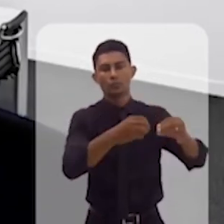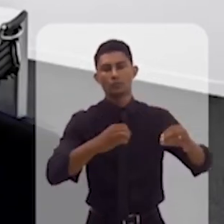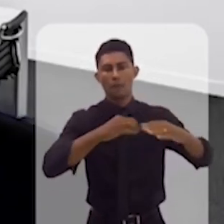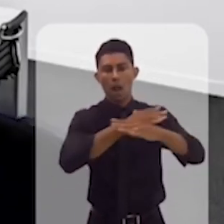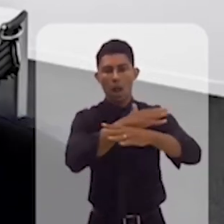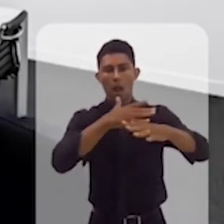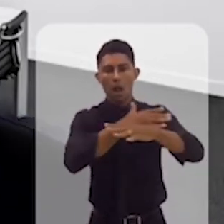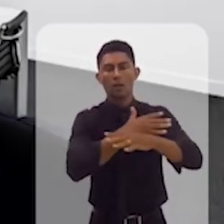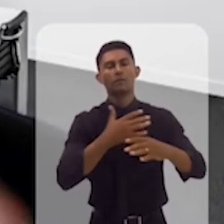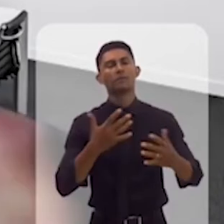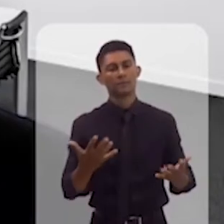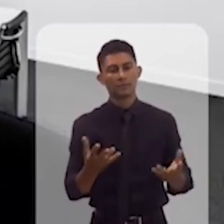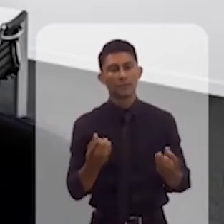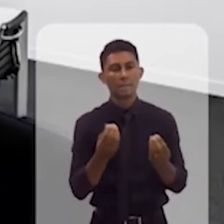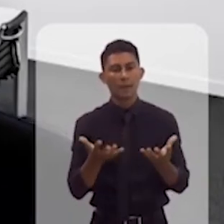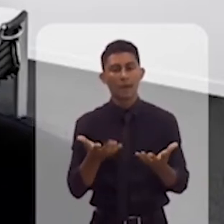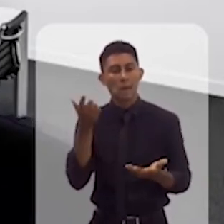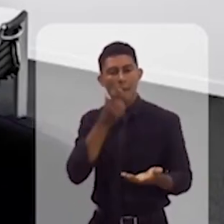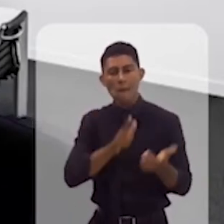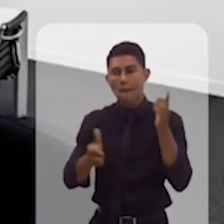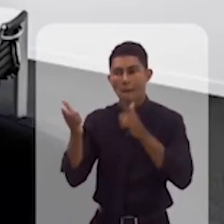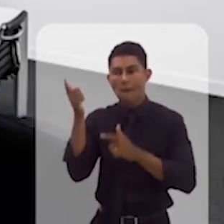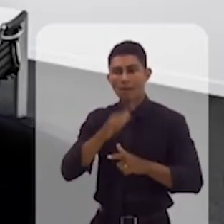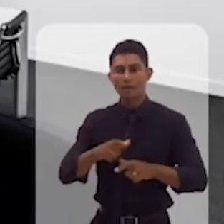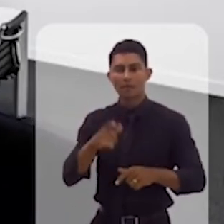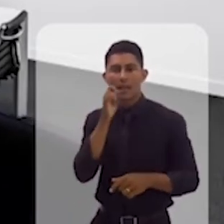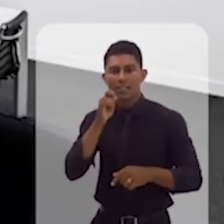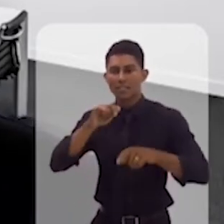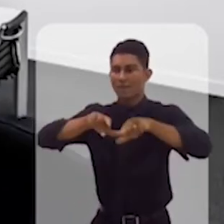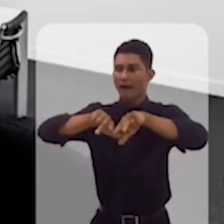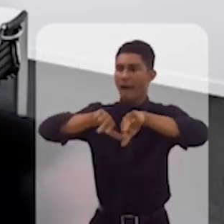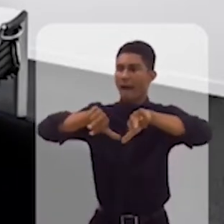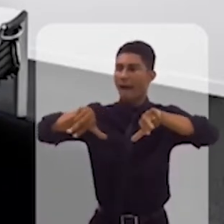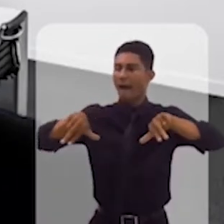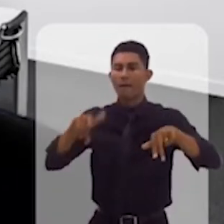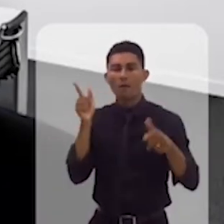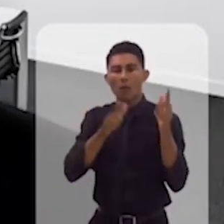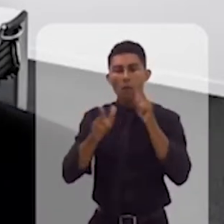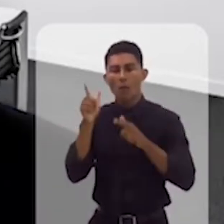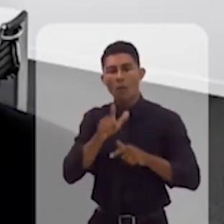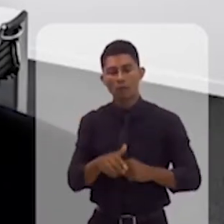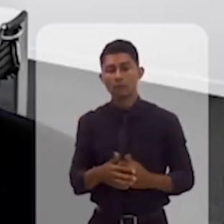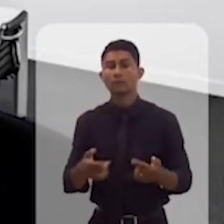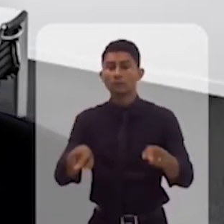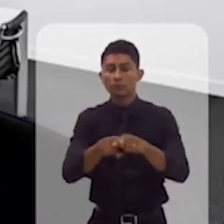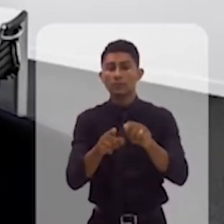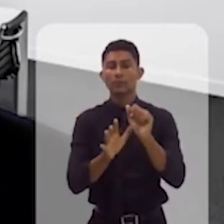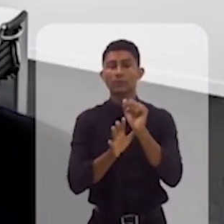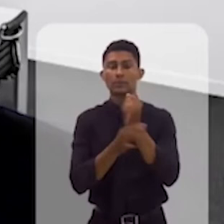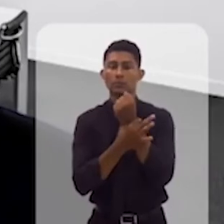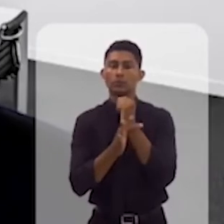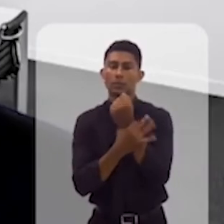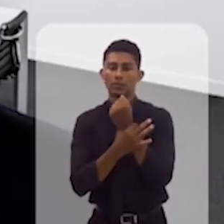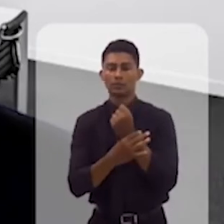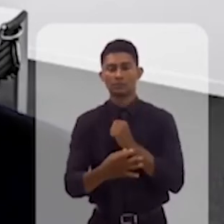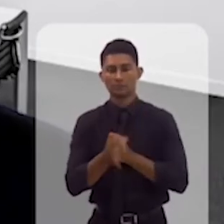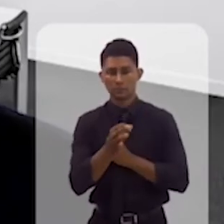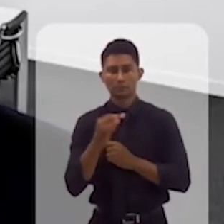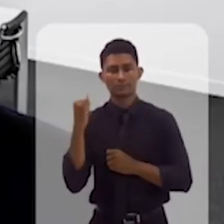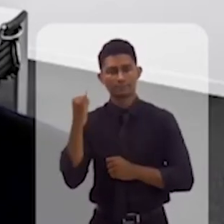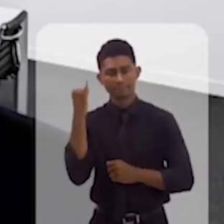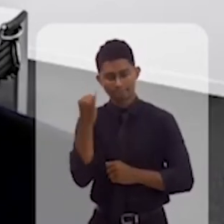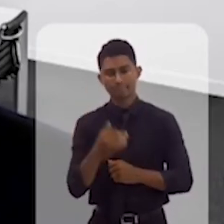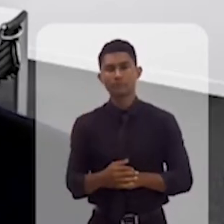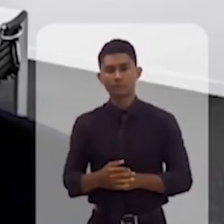mais a diversidade de fontes da nossa matriz e aumentando também a segurança do suprimento a partir do momento que a gente